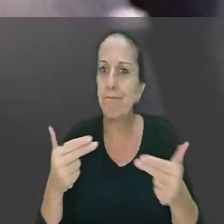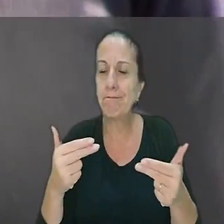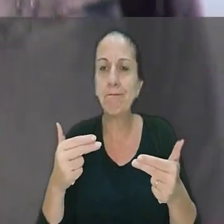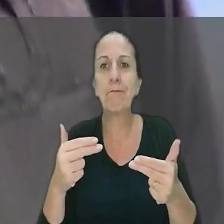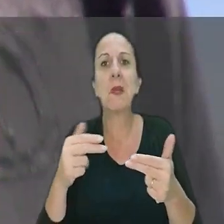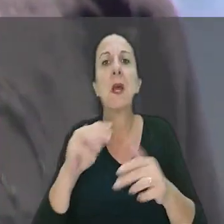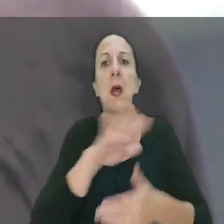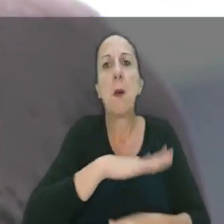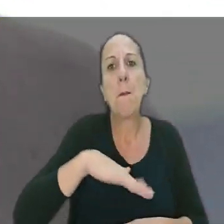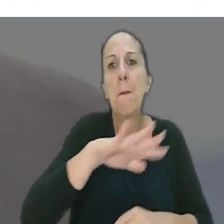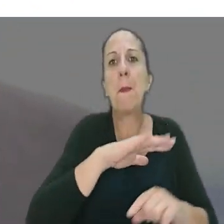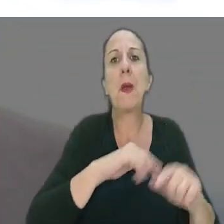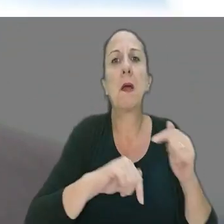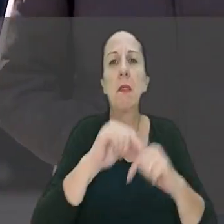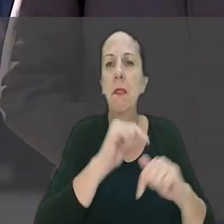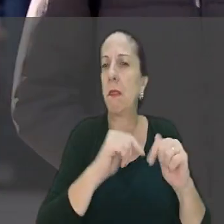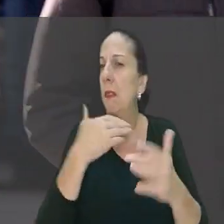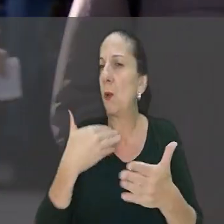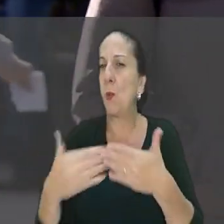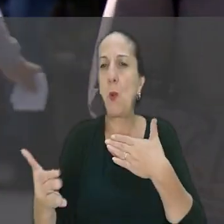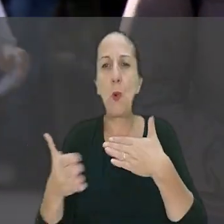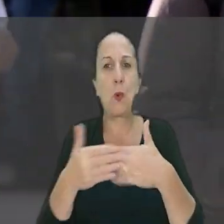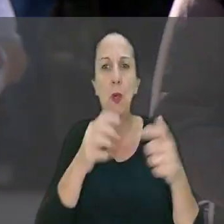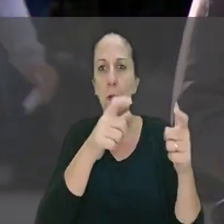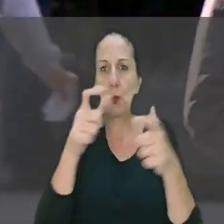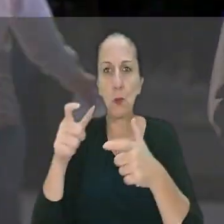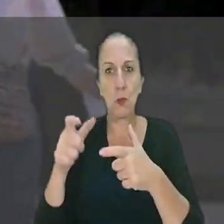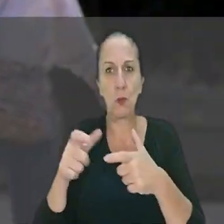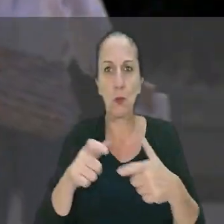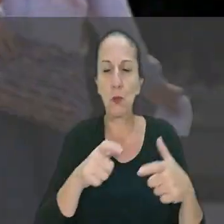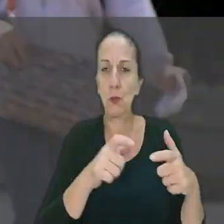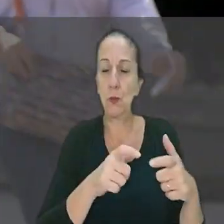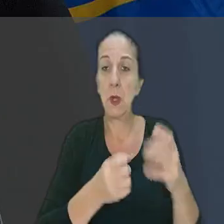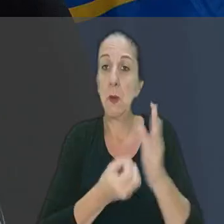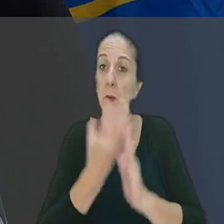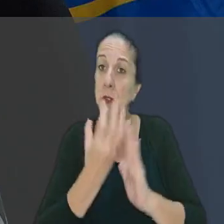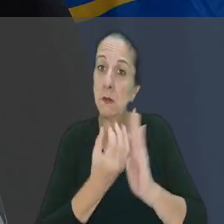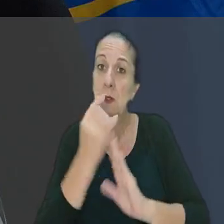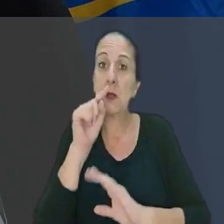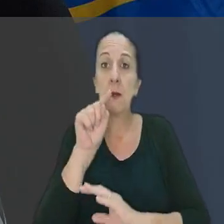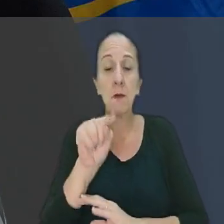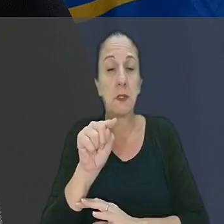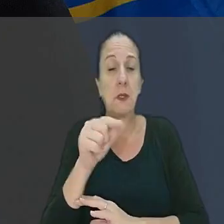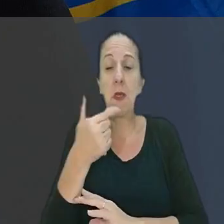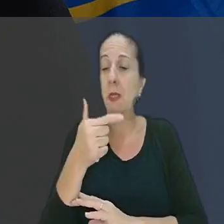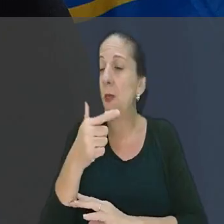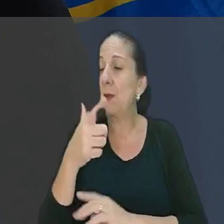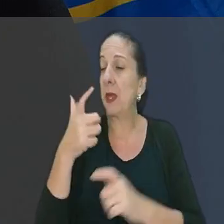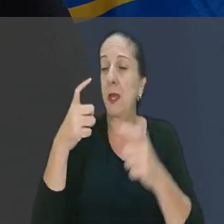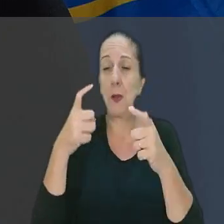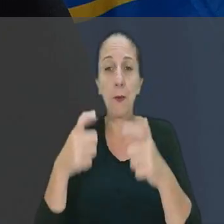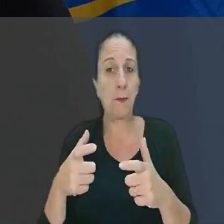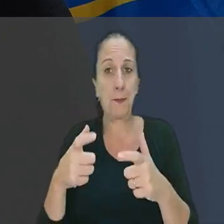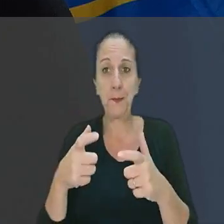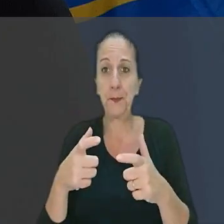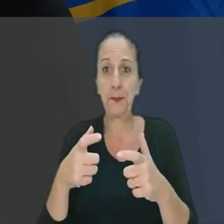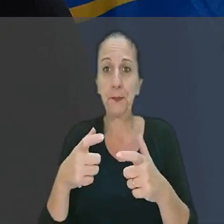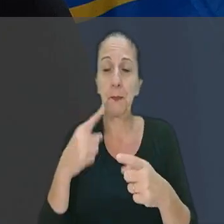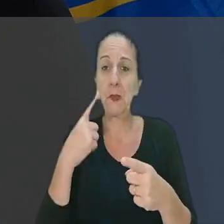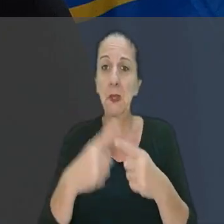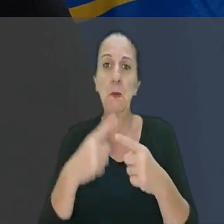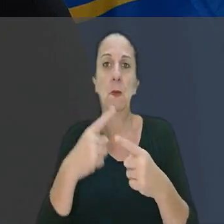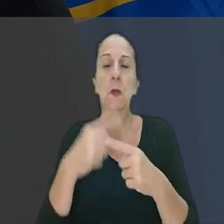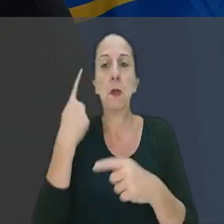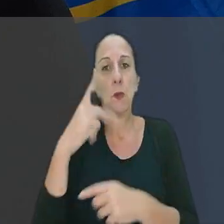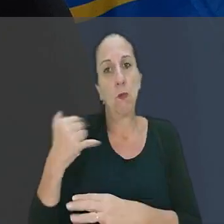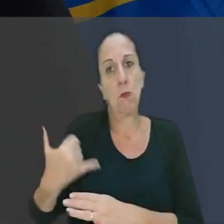situação, seja no mercado de trabalho ou em qualquer outro ambiente. Muitas vezes, se você não tem um espaço,